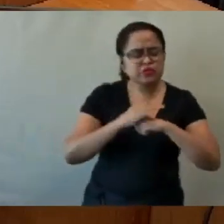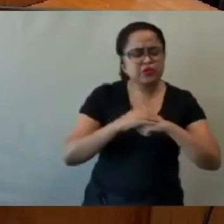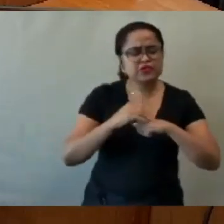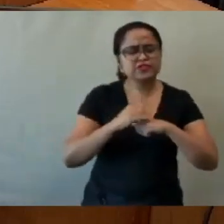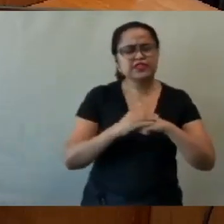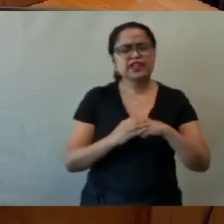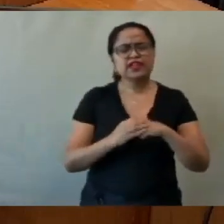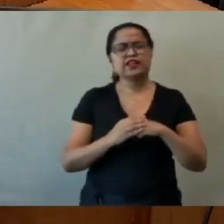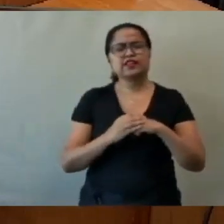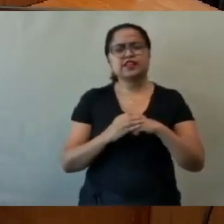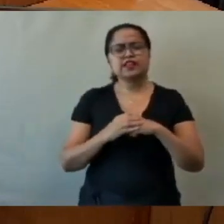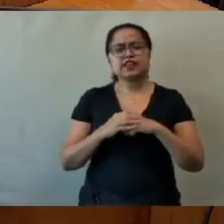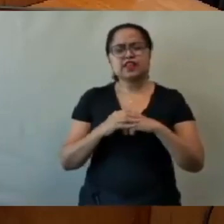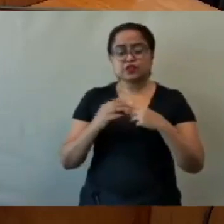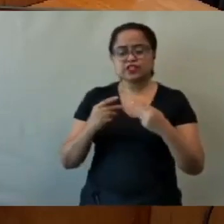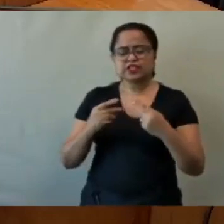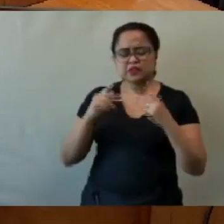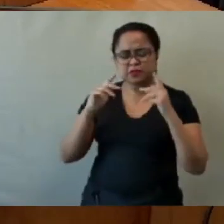de crianças com